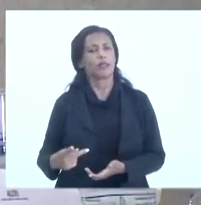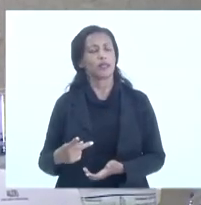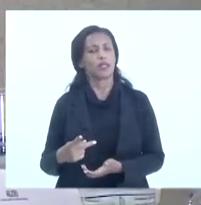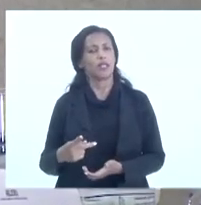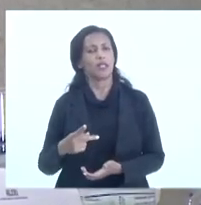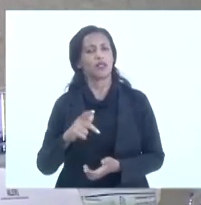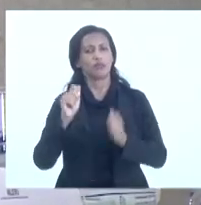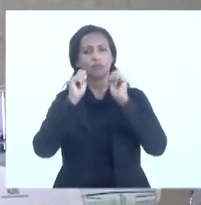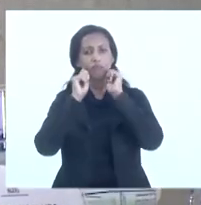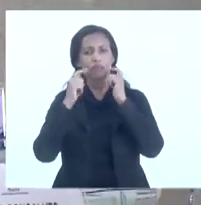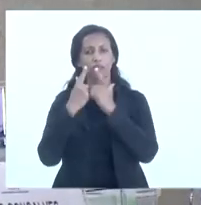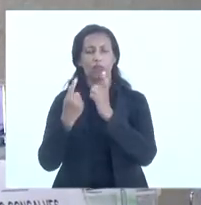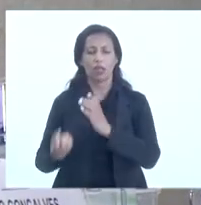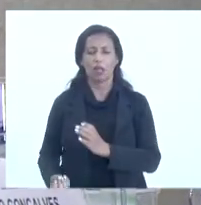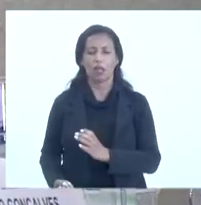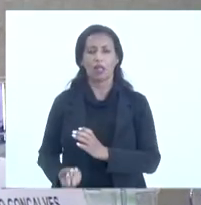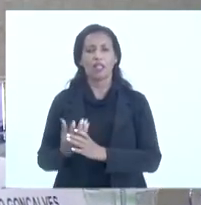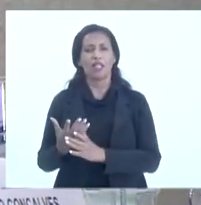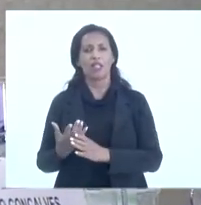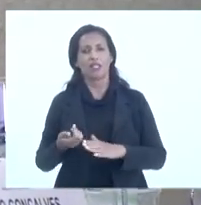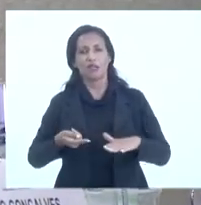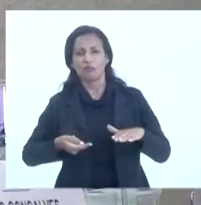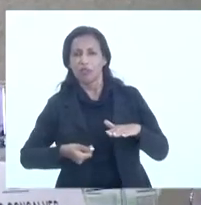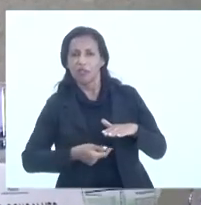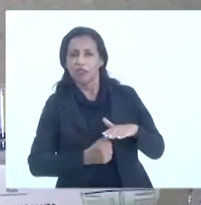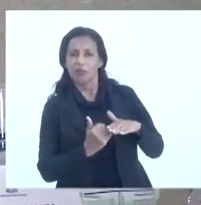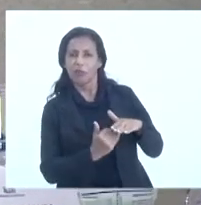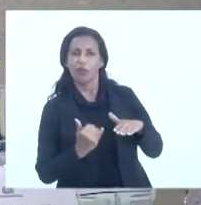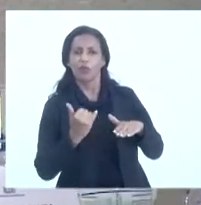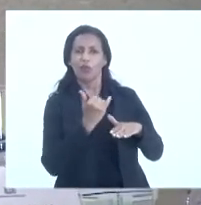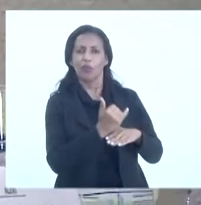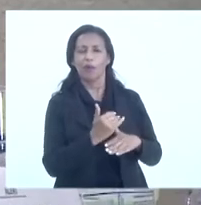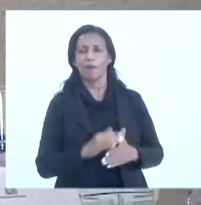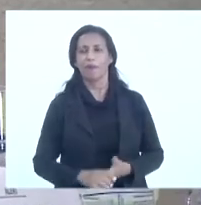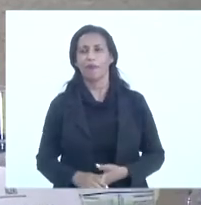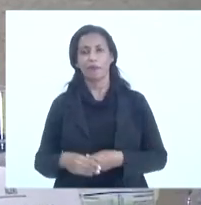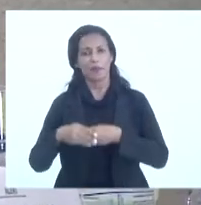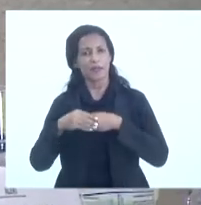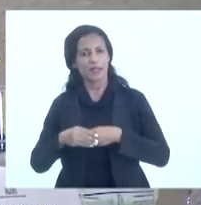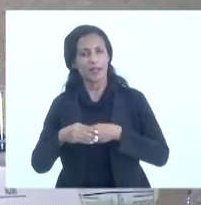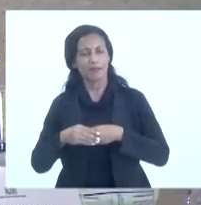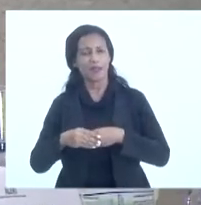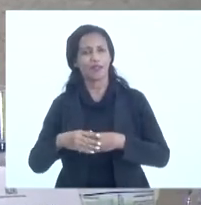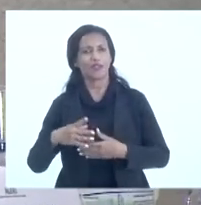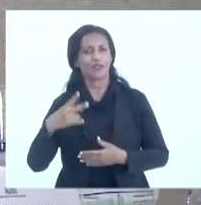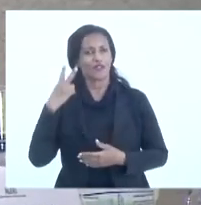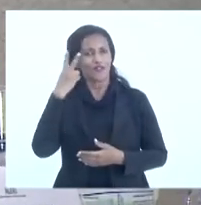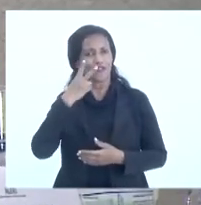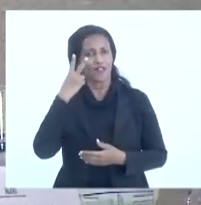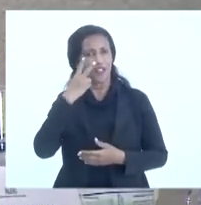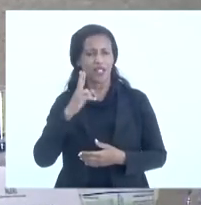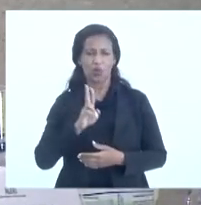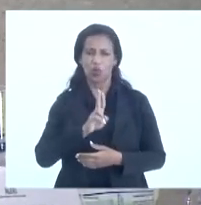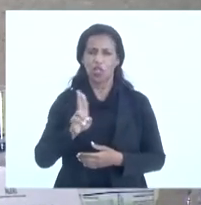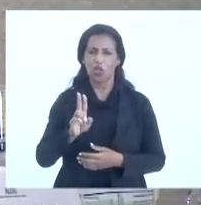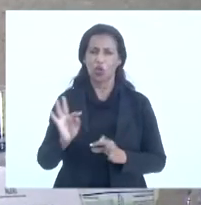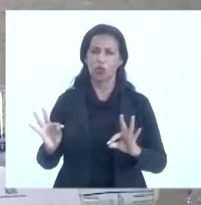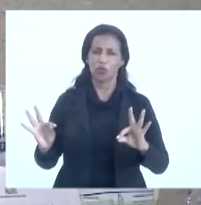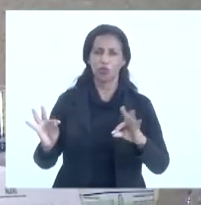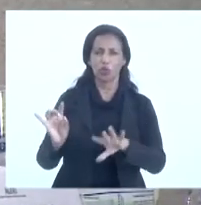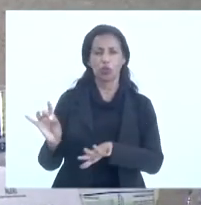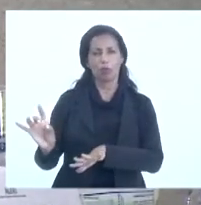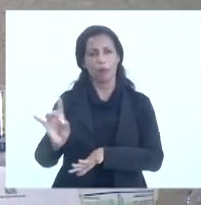Ciliano, na criação do Fundo Soberano. Saudar aqui os vereadores, meus amigos vereadores de Barra Mansa, falando em nome de todos os